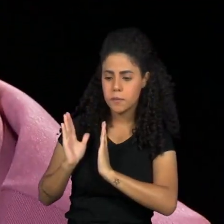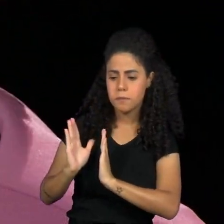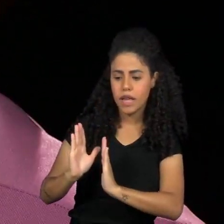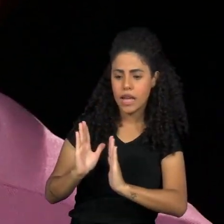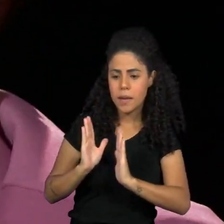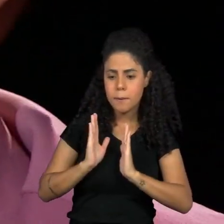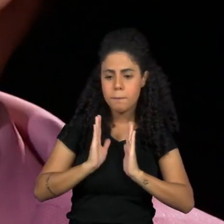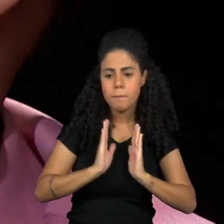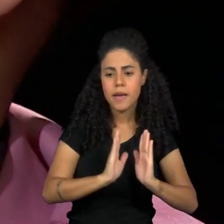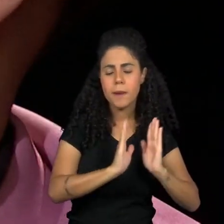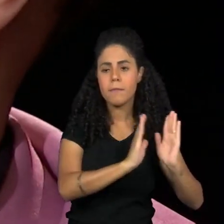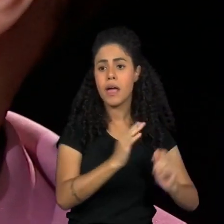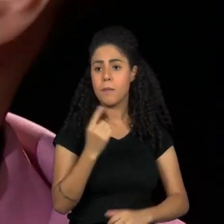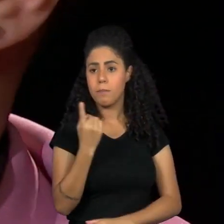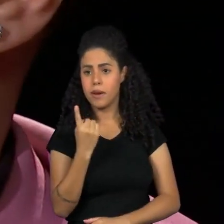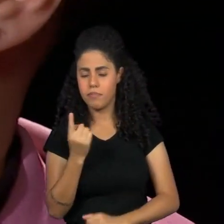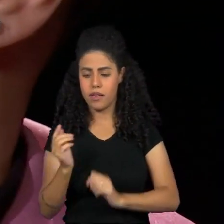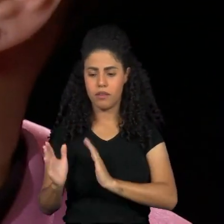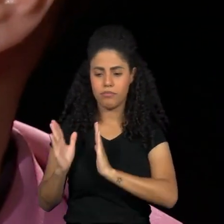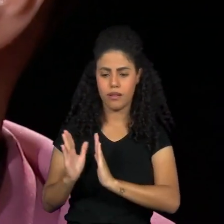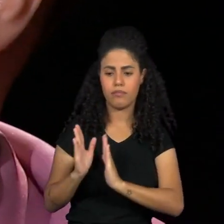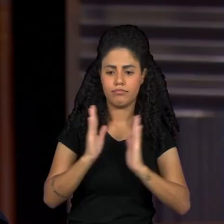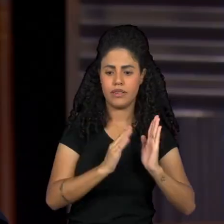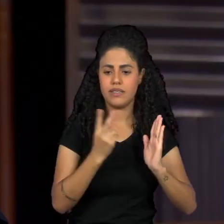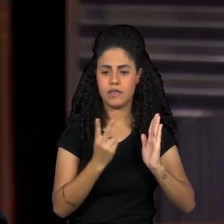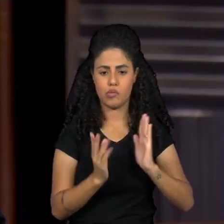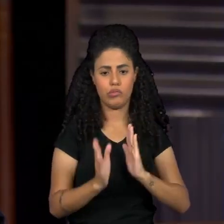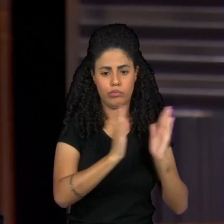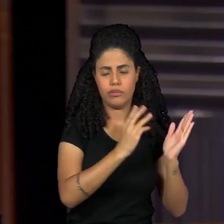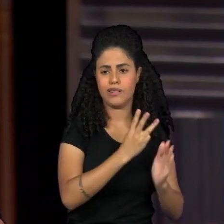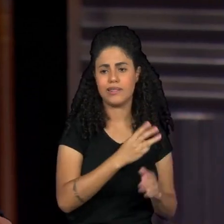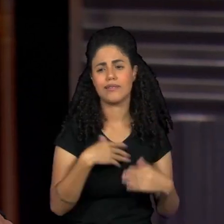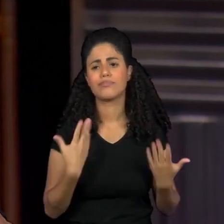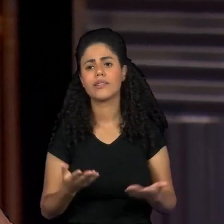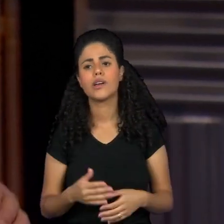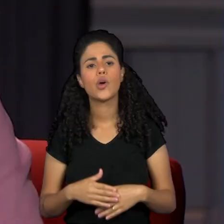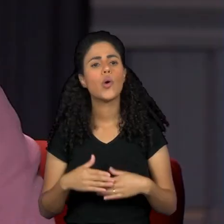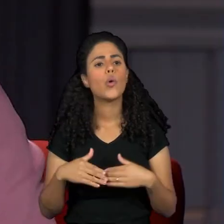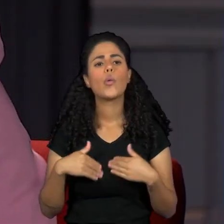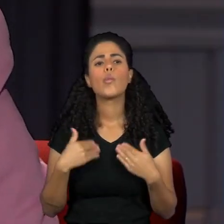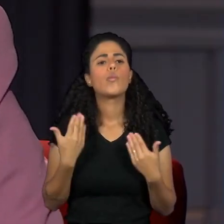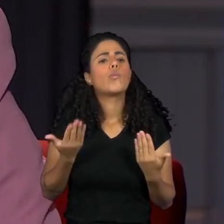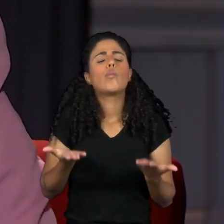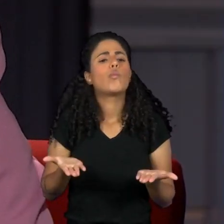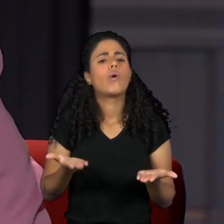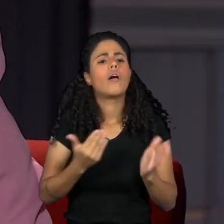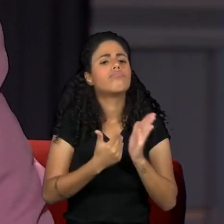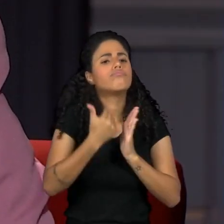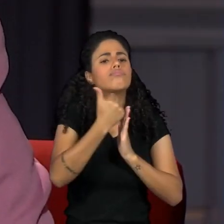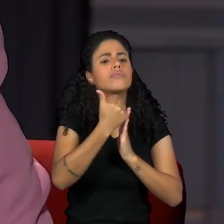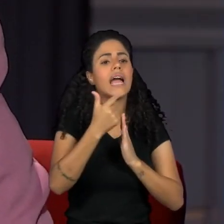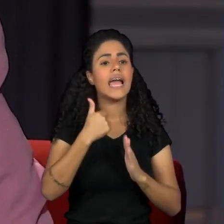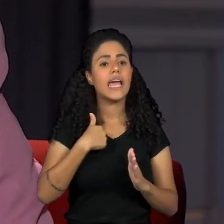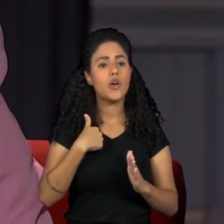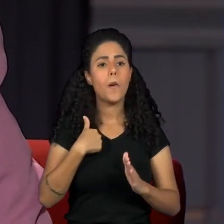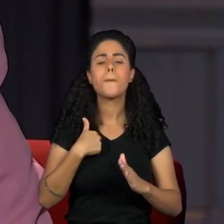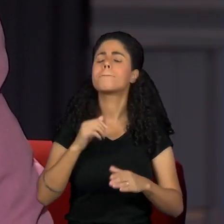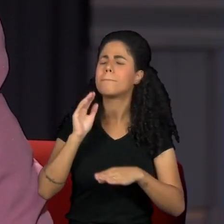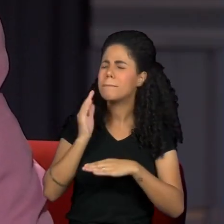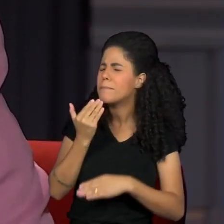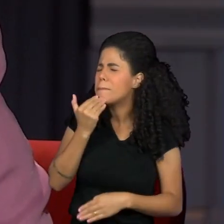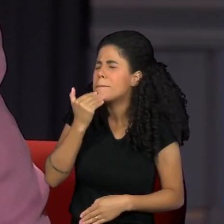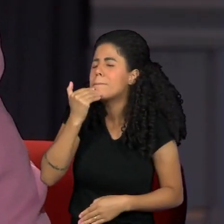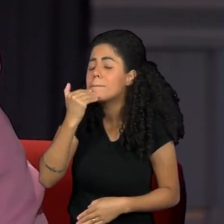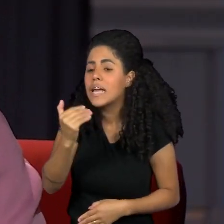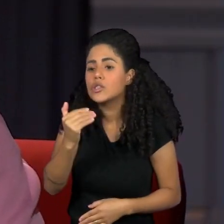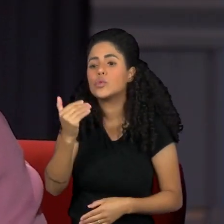eu vou fazer isso, vou fazer aquilo, vou executar de tal forma. A que nível, por exemplo, de planejamento? A que nível de que eu peço ajuda total para minha esposa. Assim,